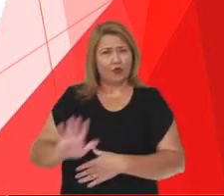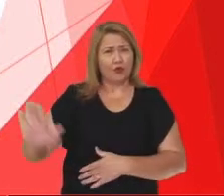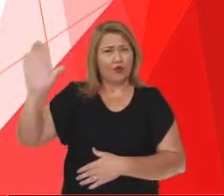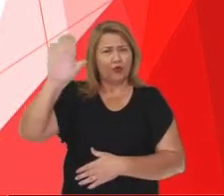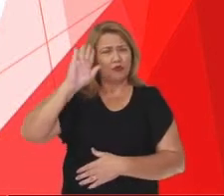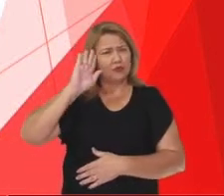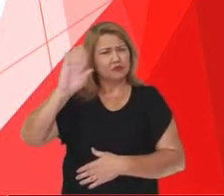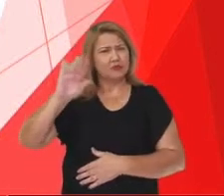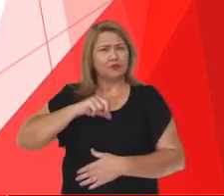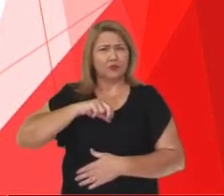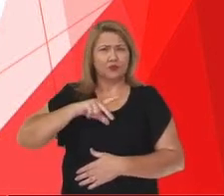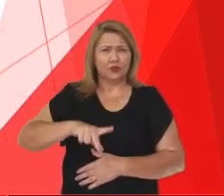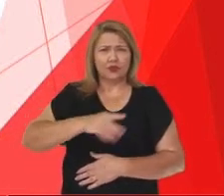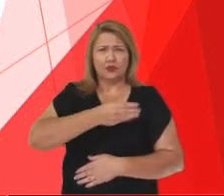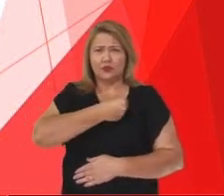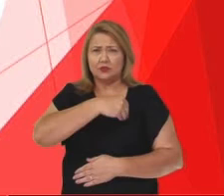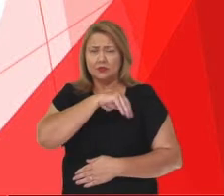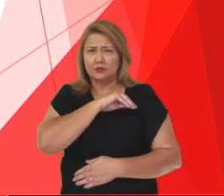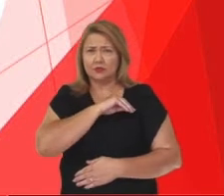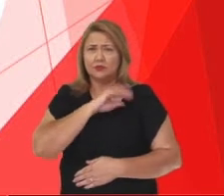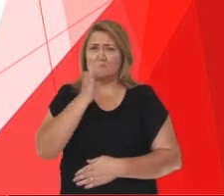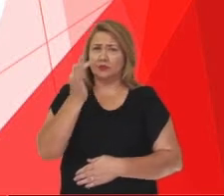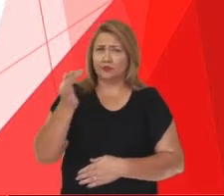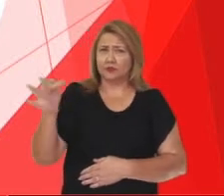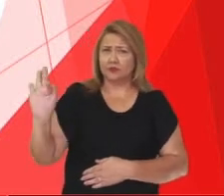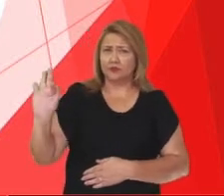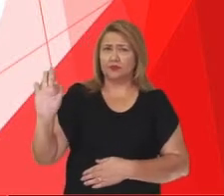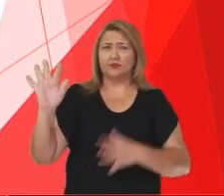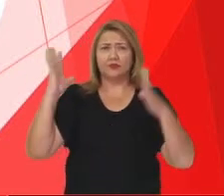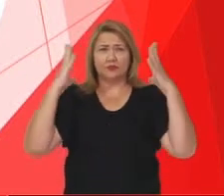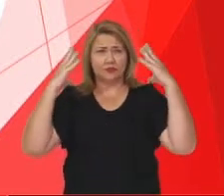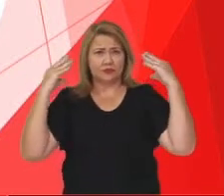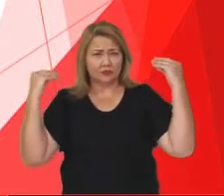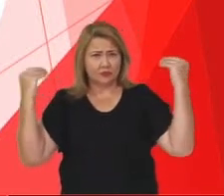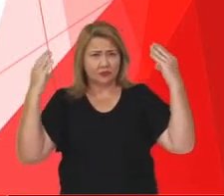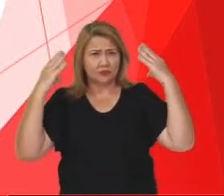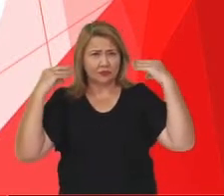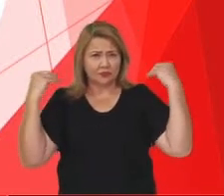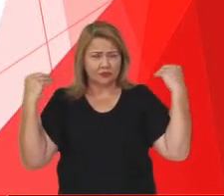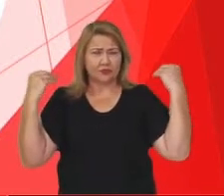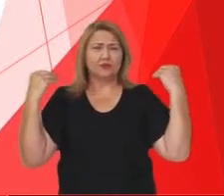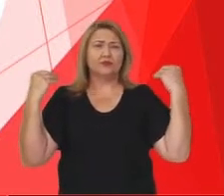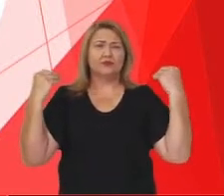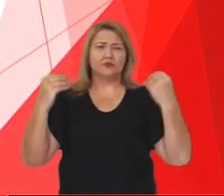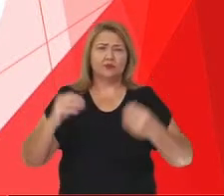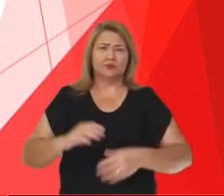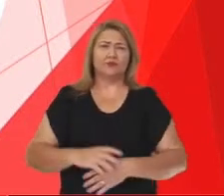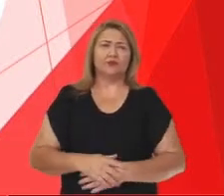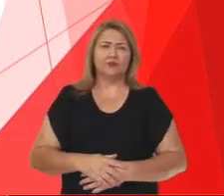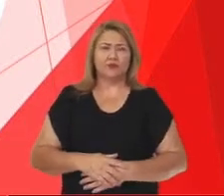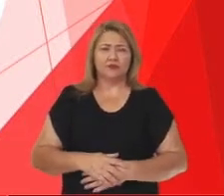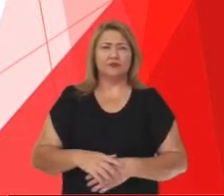principalmente portugueses, espanhóis, franceses, holandeses e